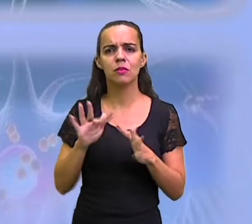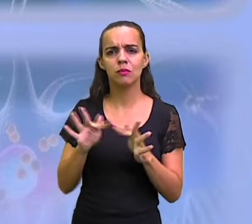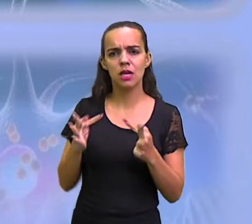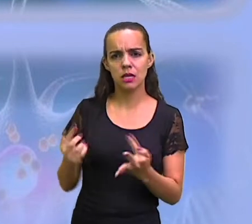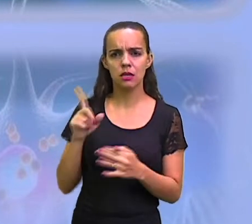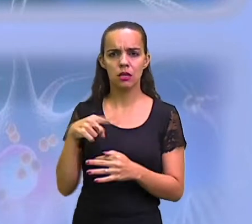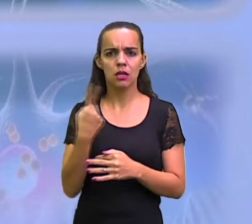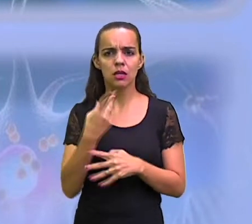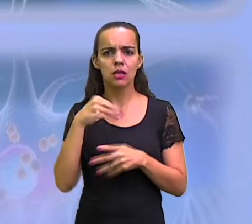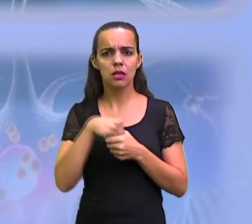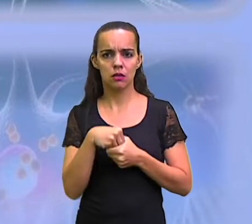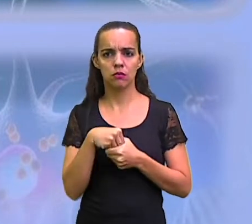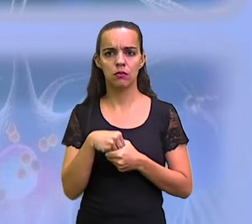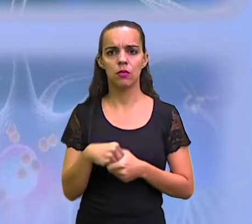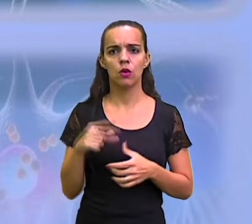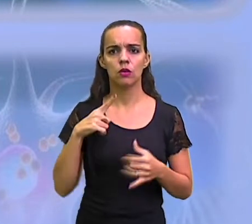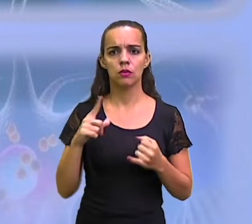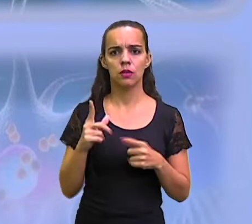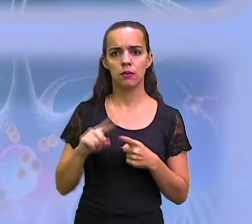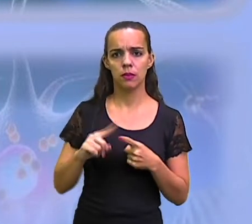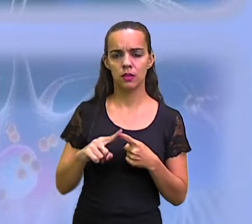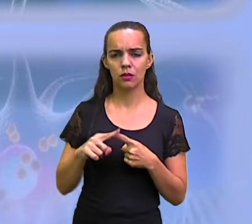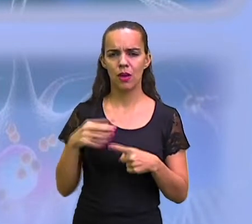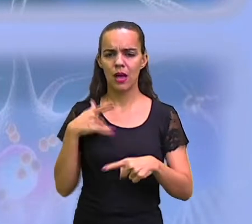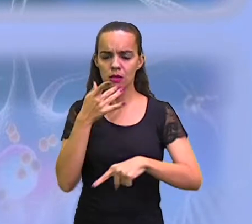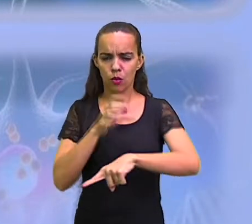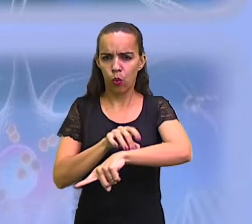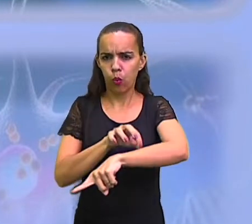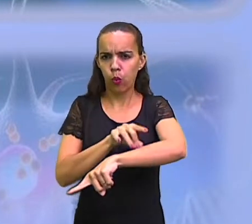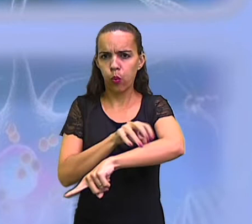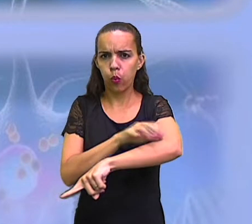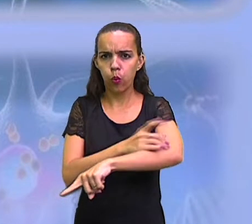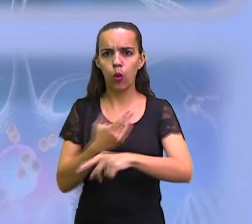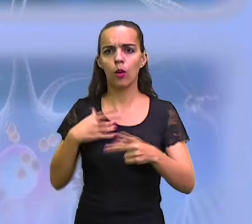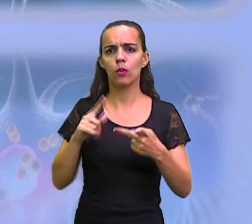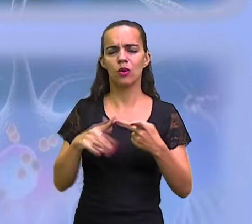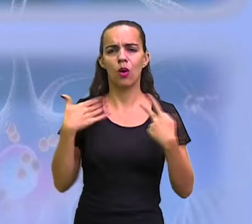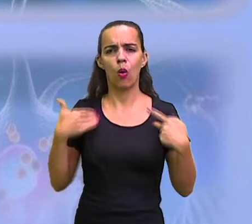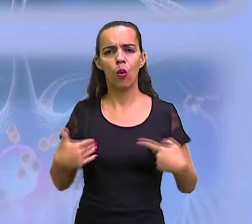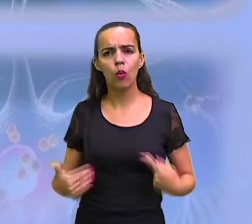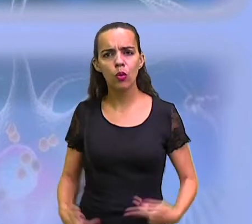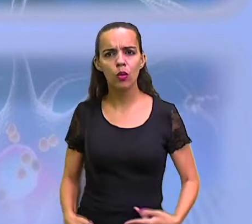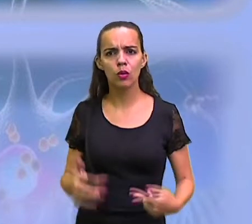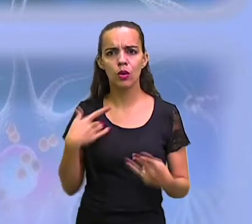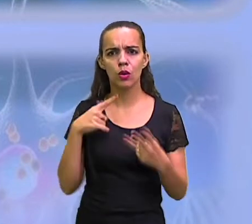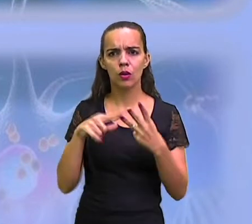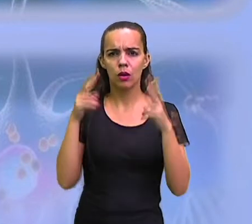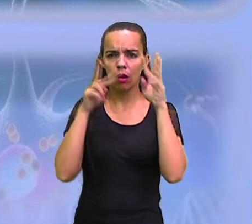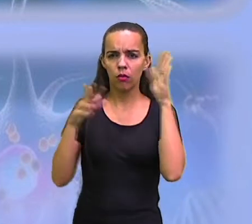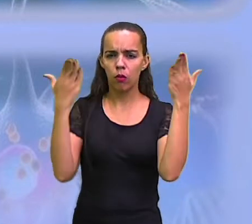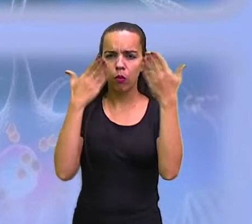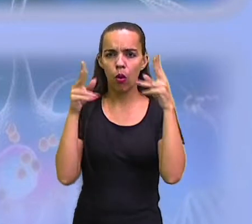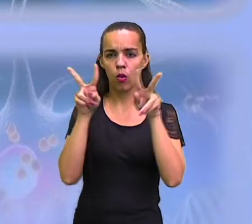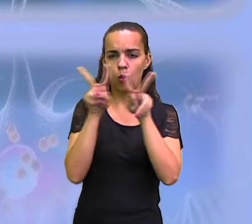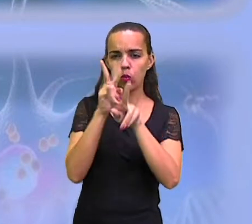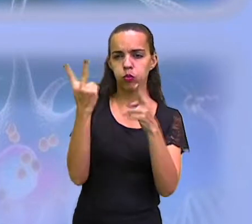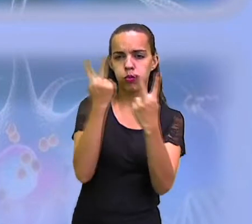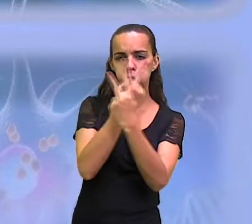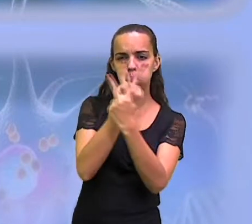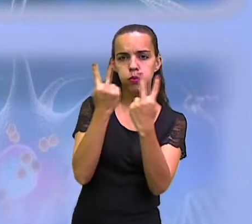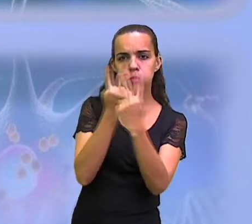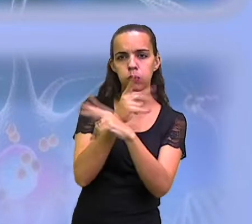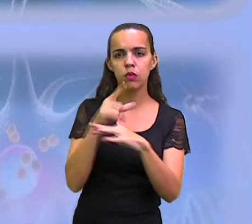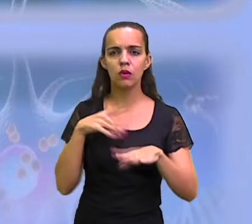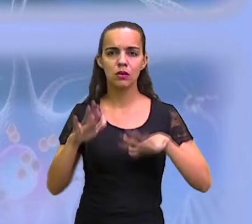esclerose múltipla estão formigamento, dormência no corpo, visão dupla ou